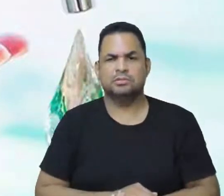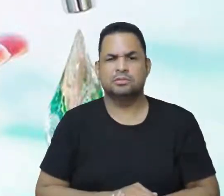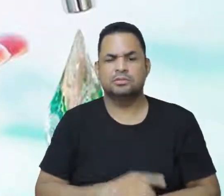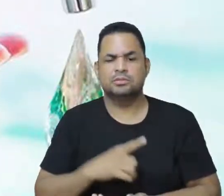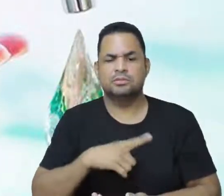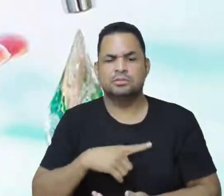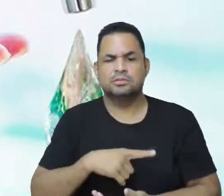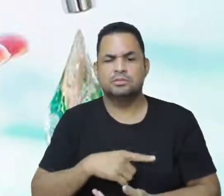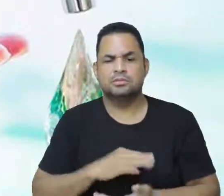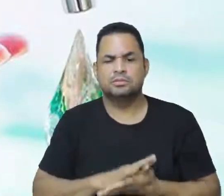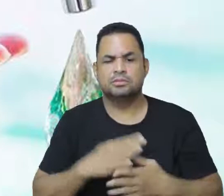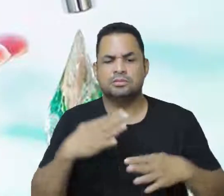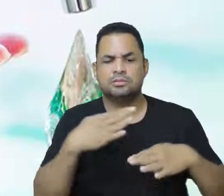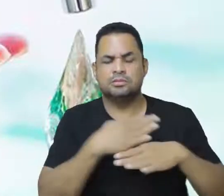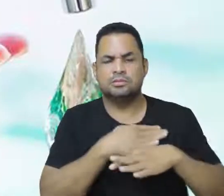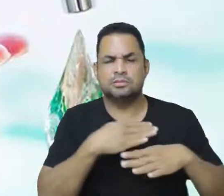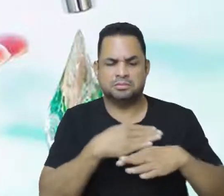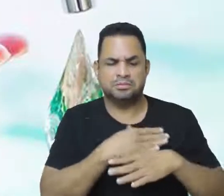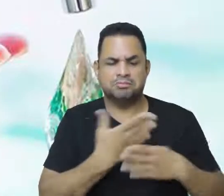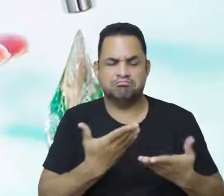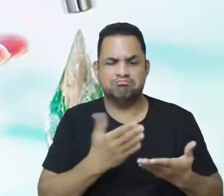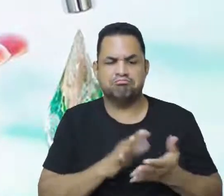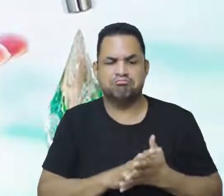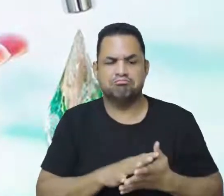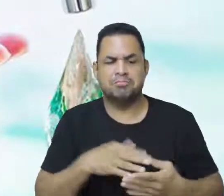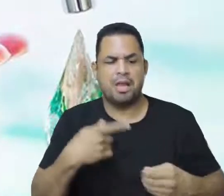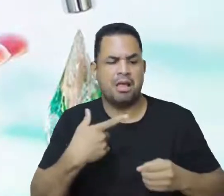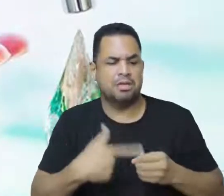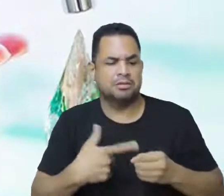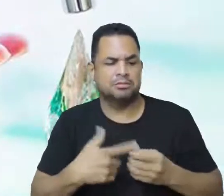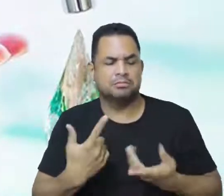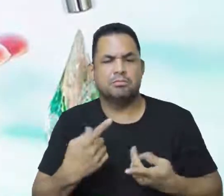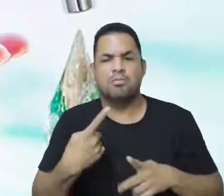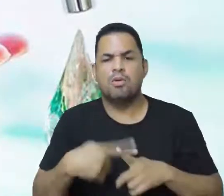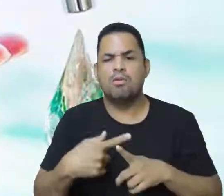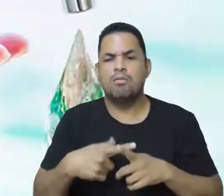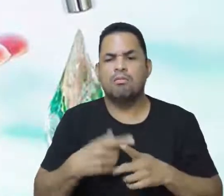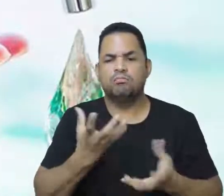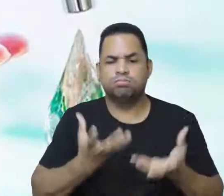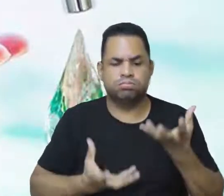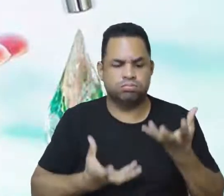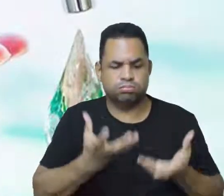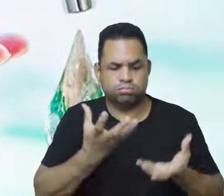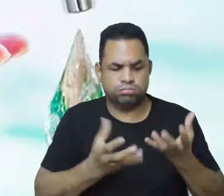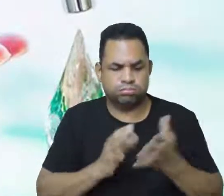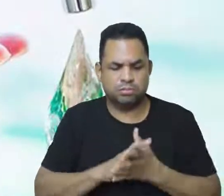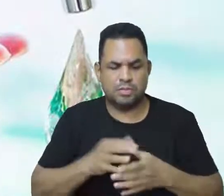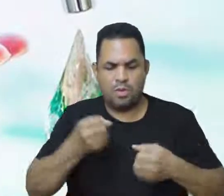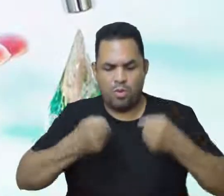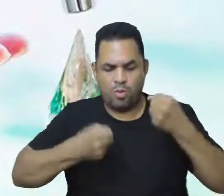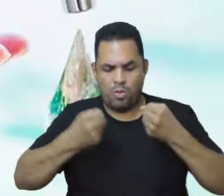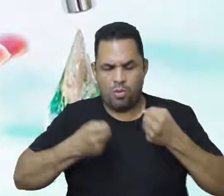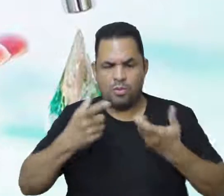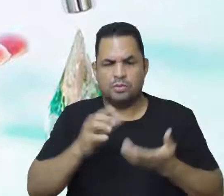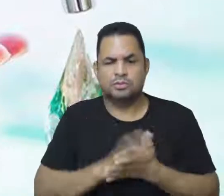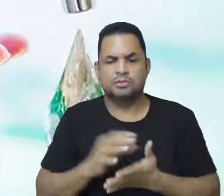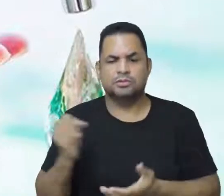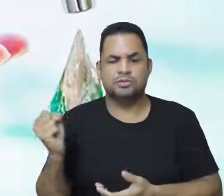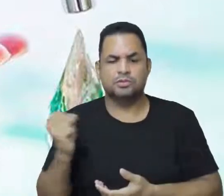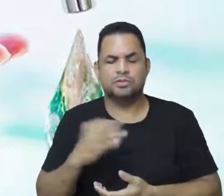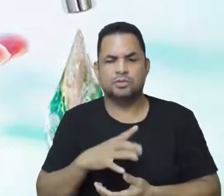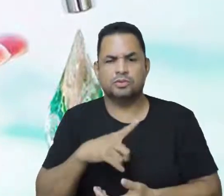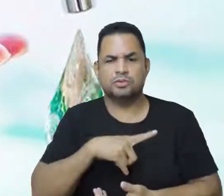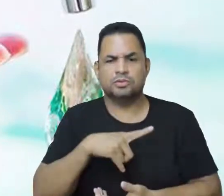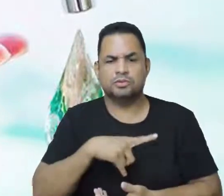Nas grandes cidades pode ocorrer chuva ácida, por causa da queima do combustível fóssil do automóvel, mas os nossos automóveis hoje novos, eles saem